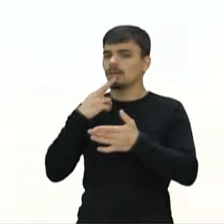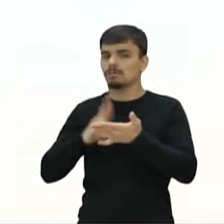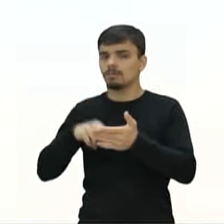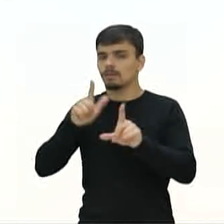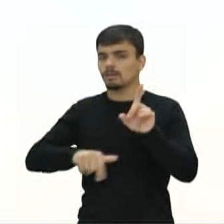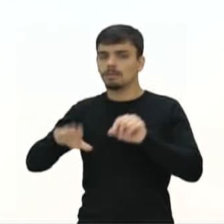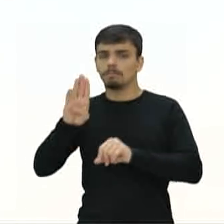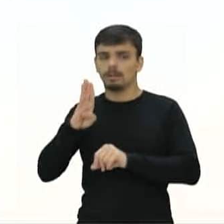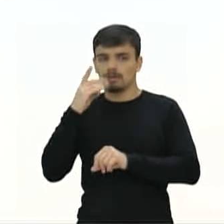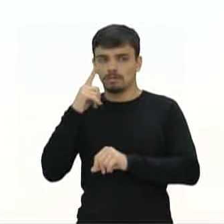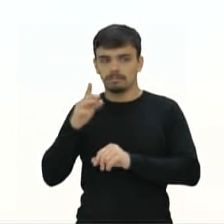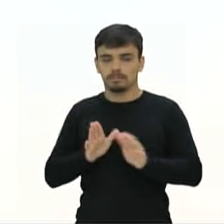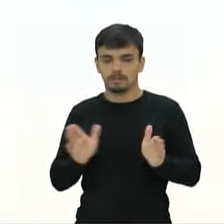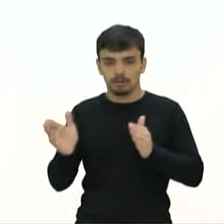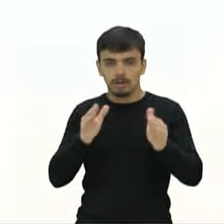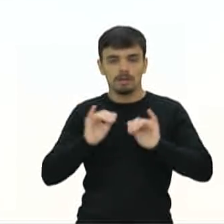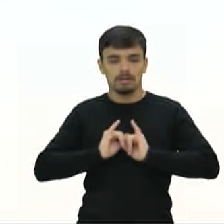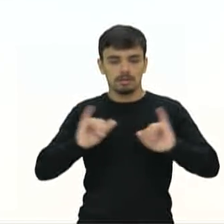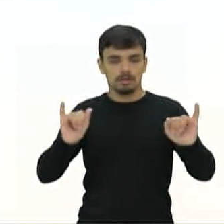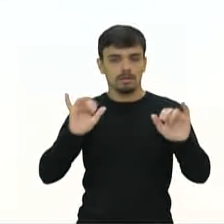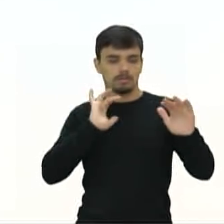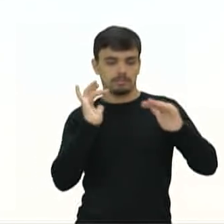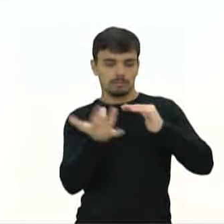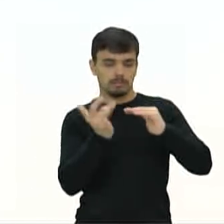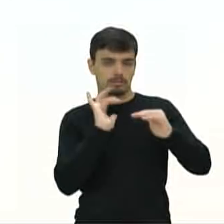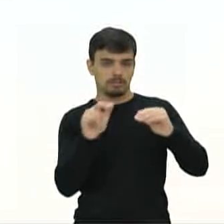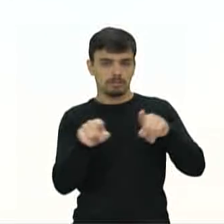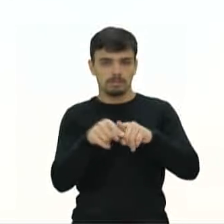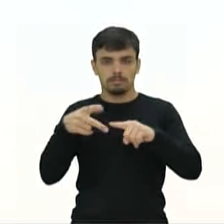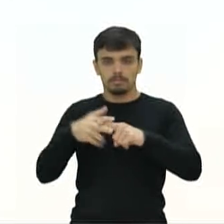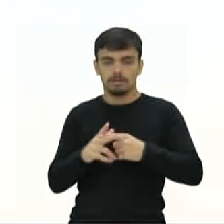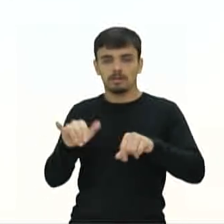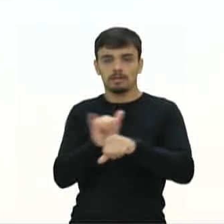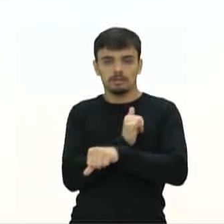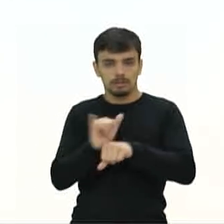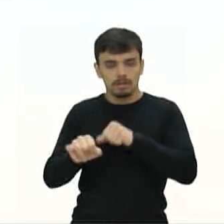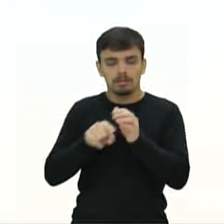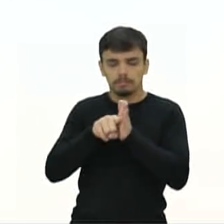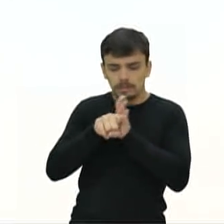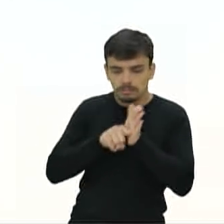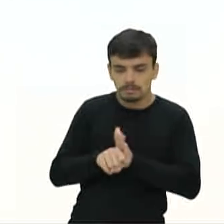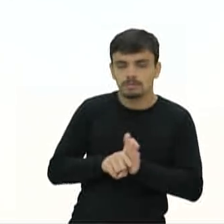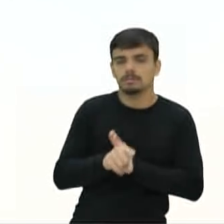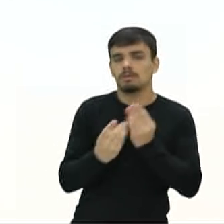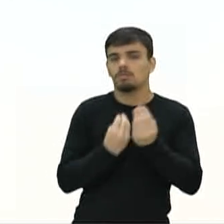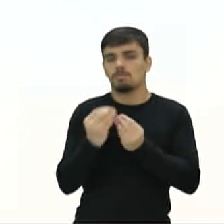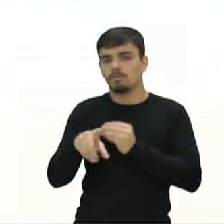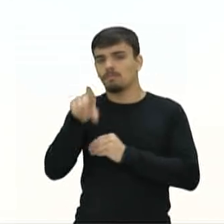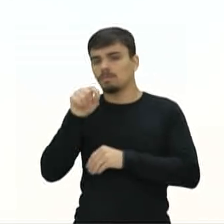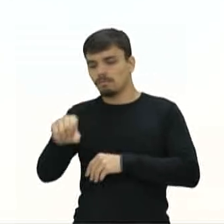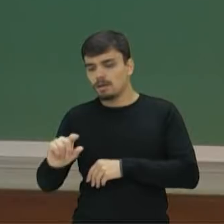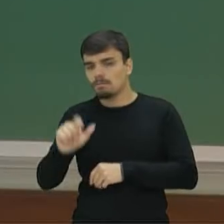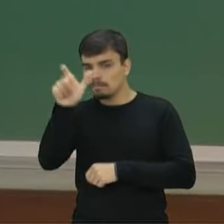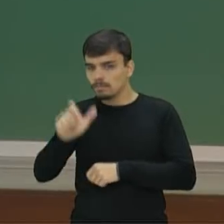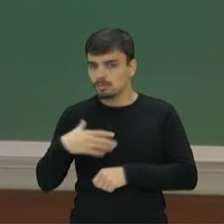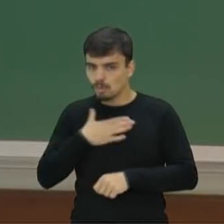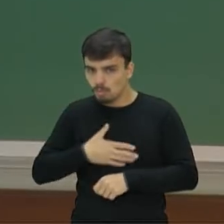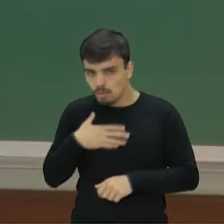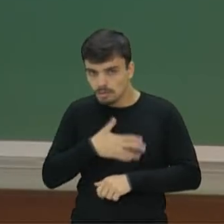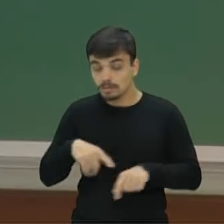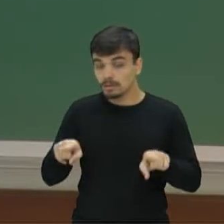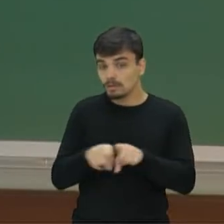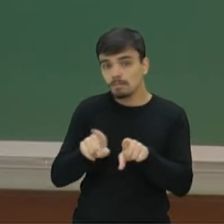letra B, direcionamento de propagandas em redes sociais e mecanismos de busca a partir das preferências do usuário. Então nós